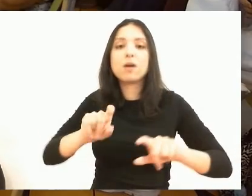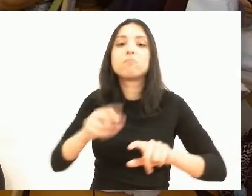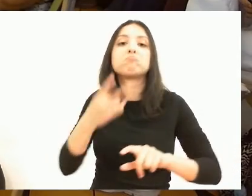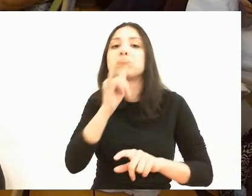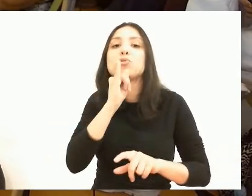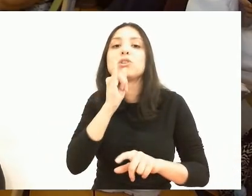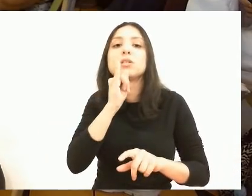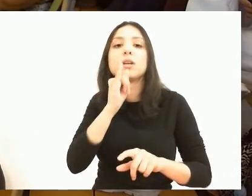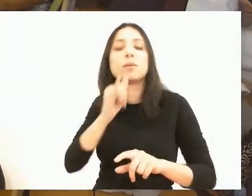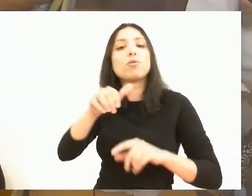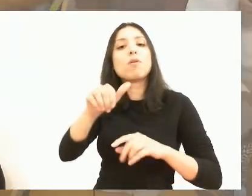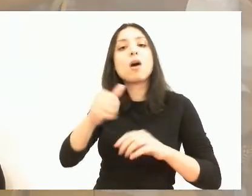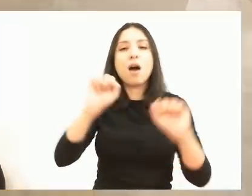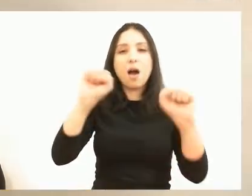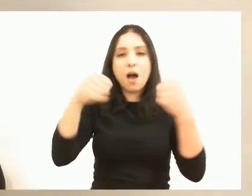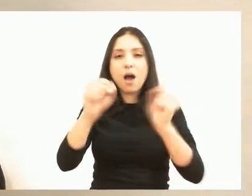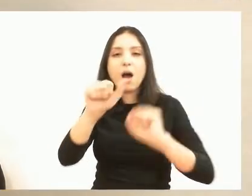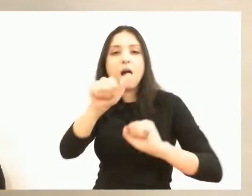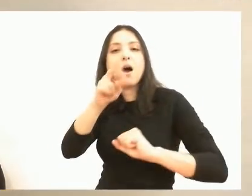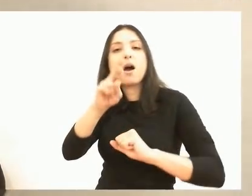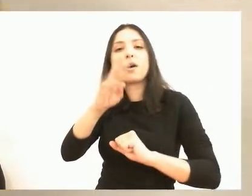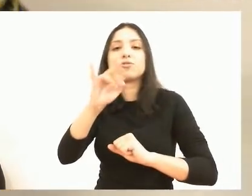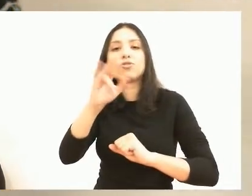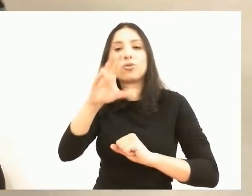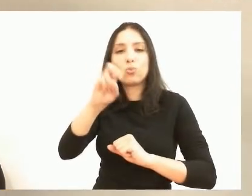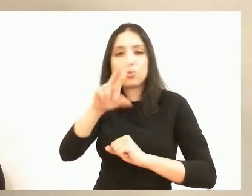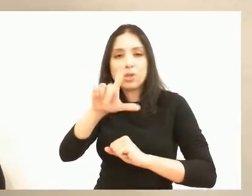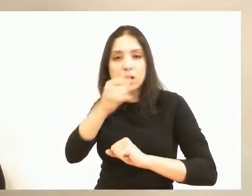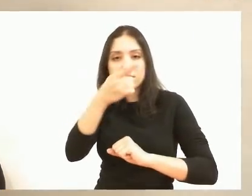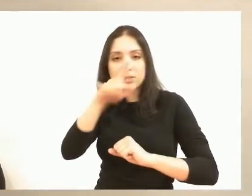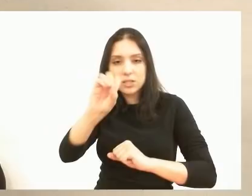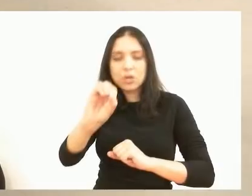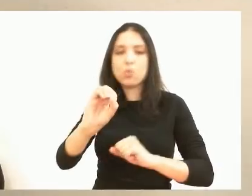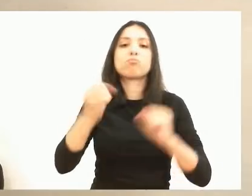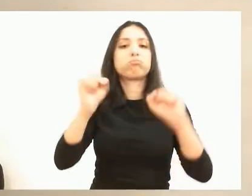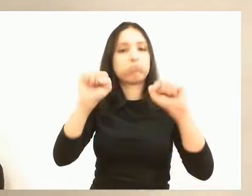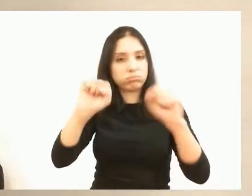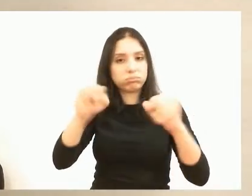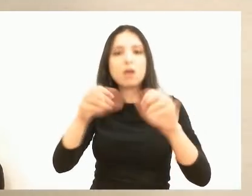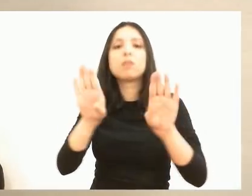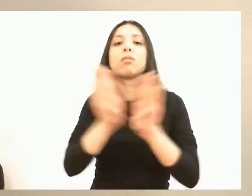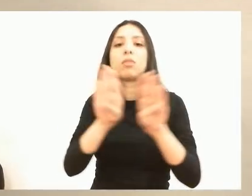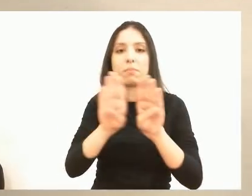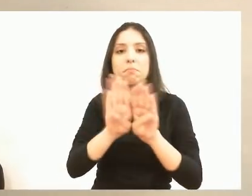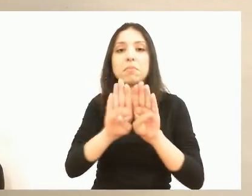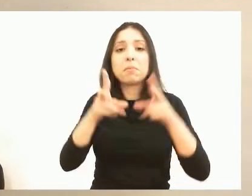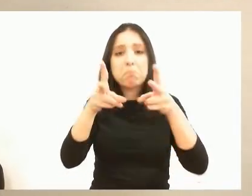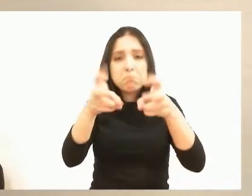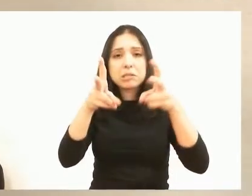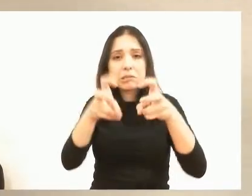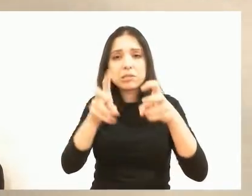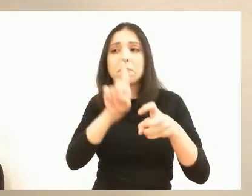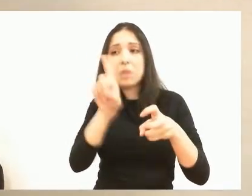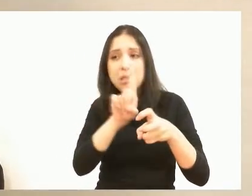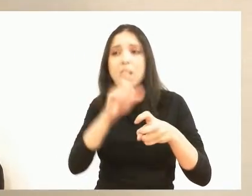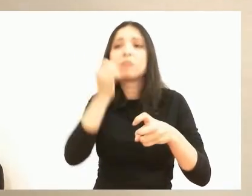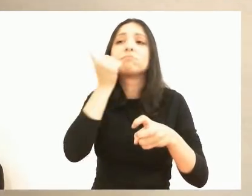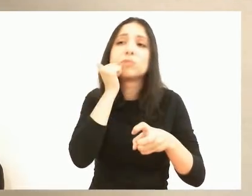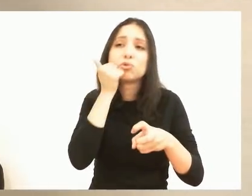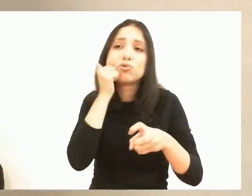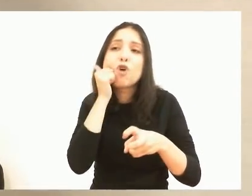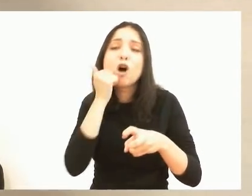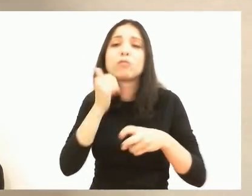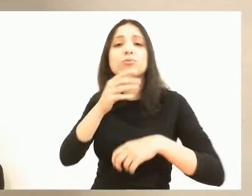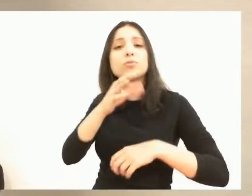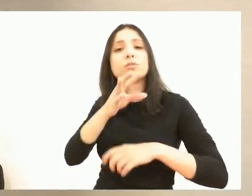como articulações por exemplo o reconhecimento das articulações então a gente percebe no esqueleto né o fritz